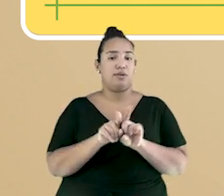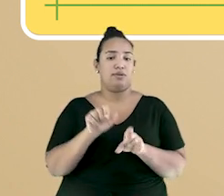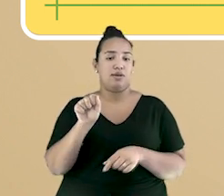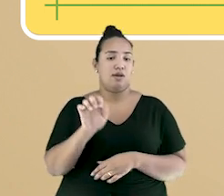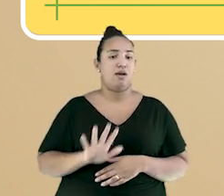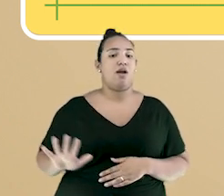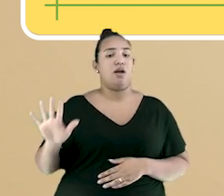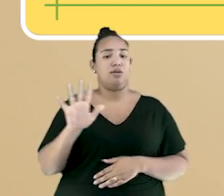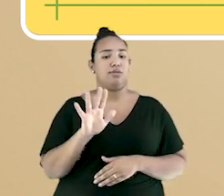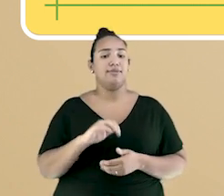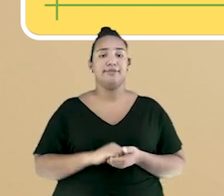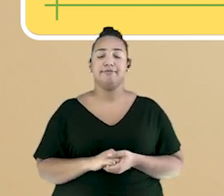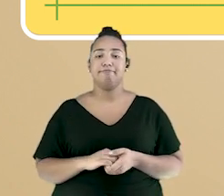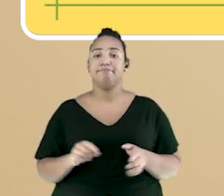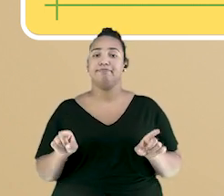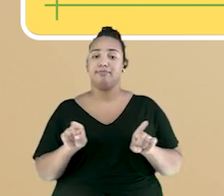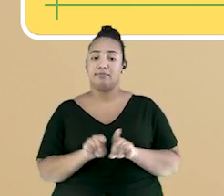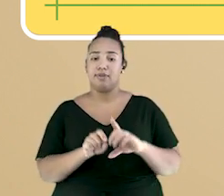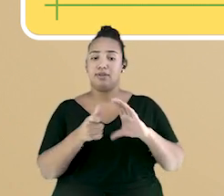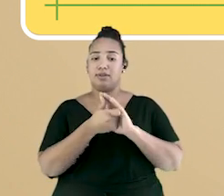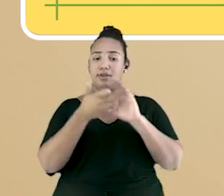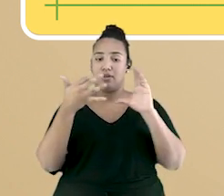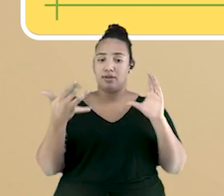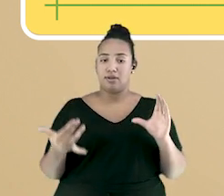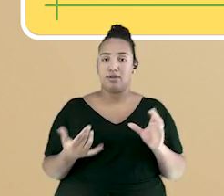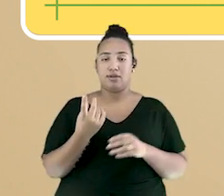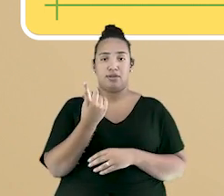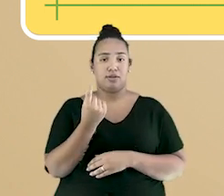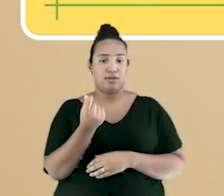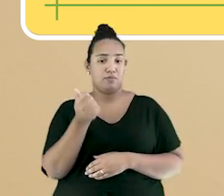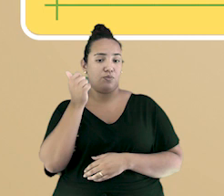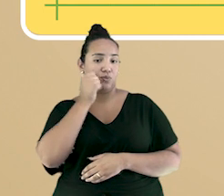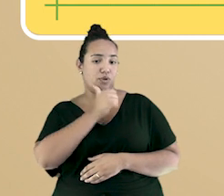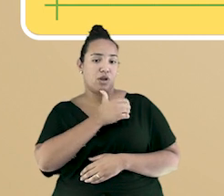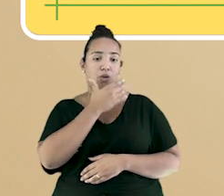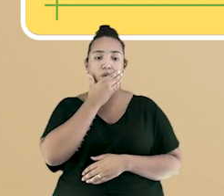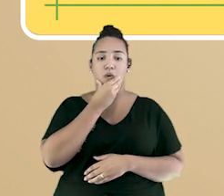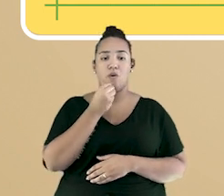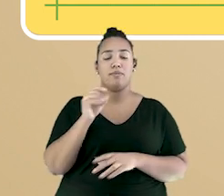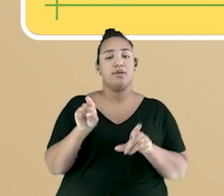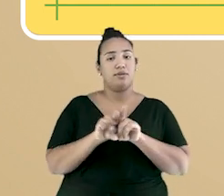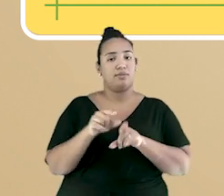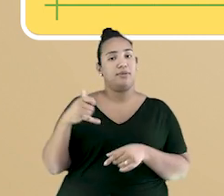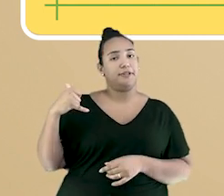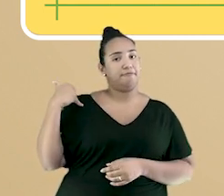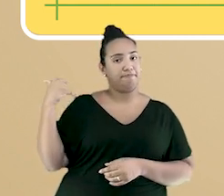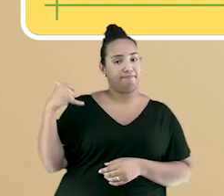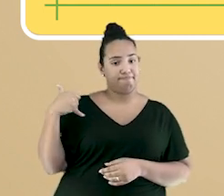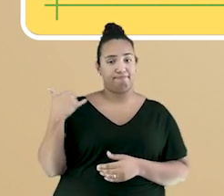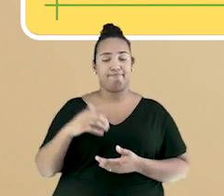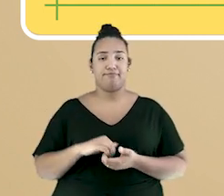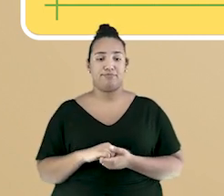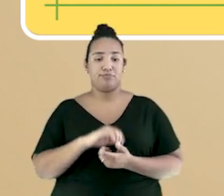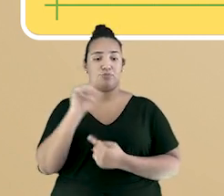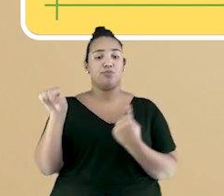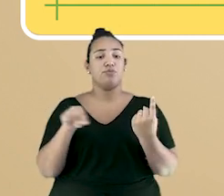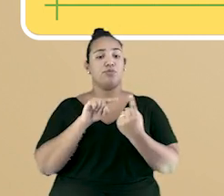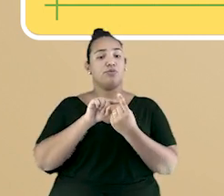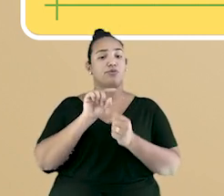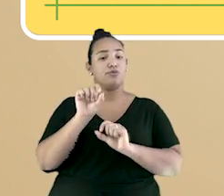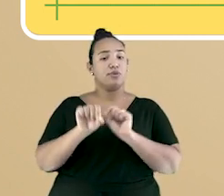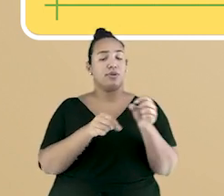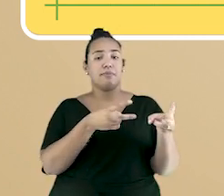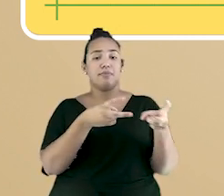europeia e asiática, assim como aspectos de renda, sexo e idade nas regiões brasileiras.